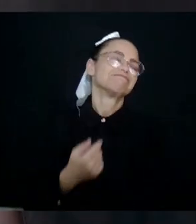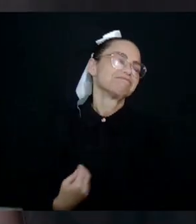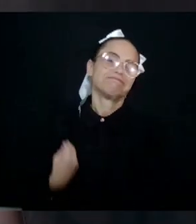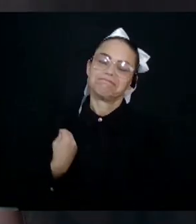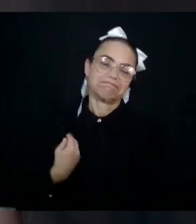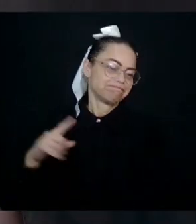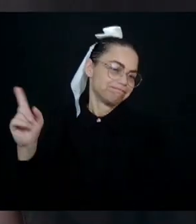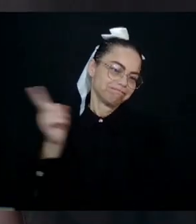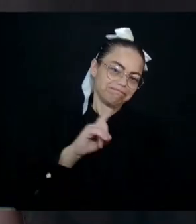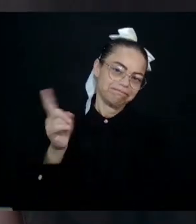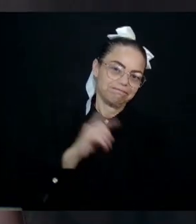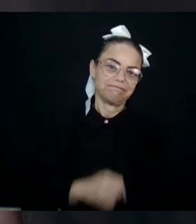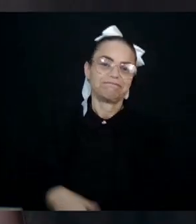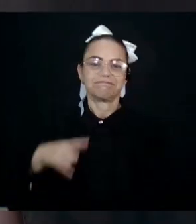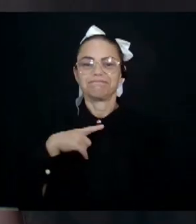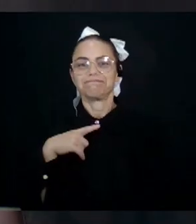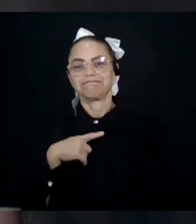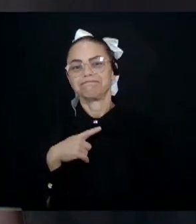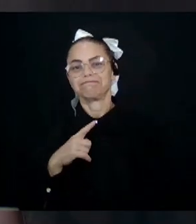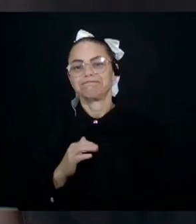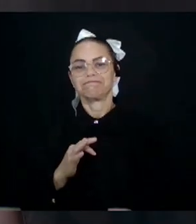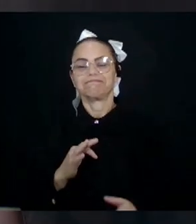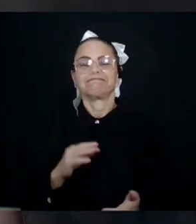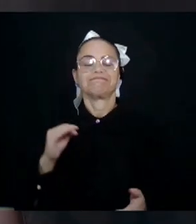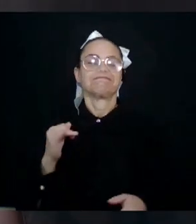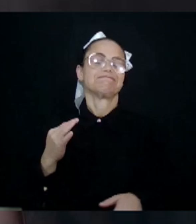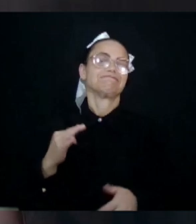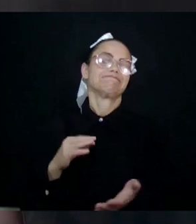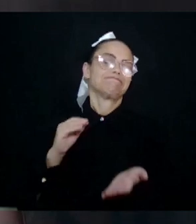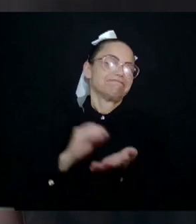Então a gente tem que lidar com as faltas, a gente tem que lidar